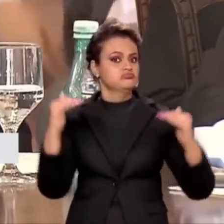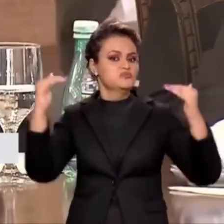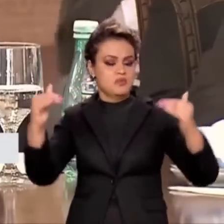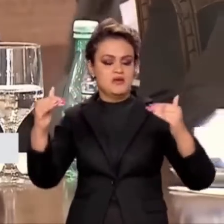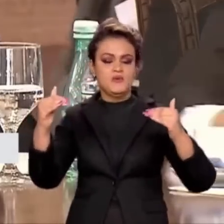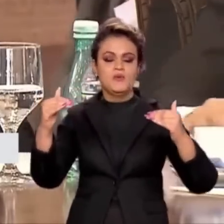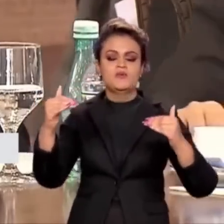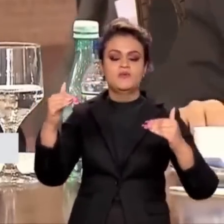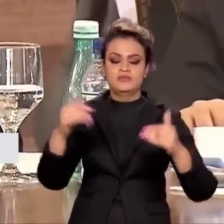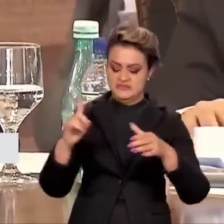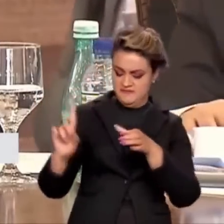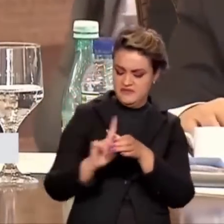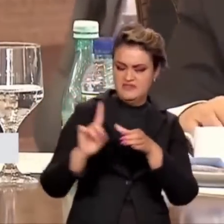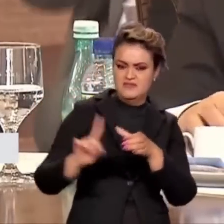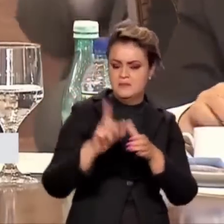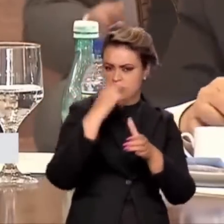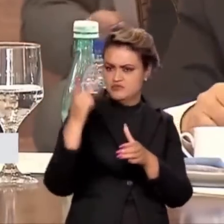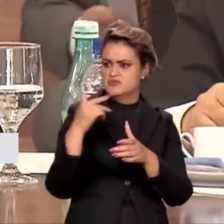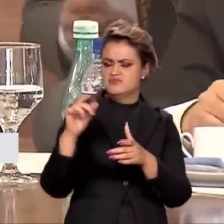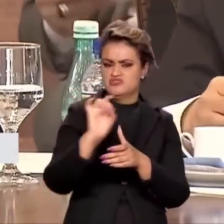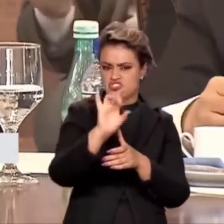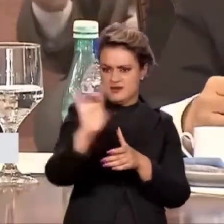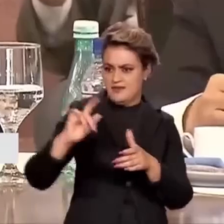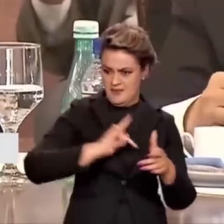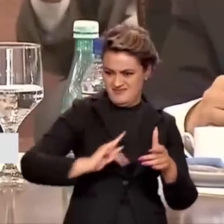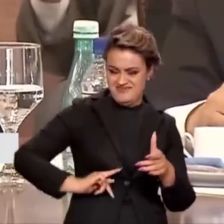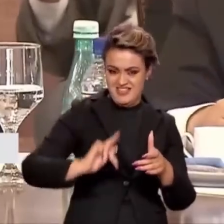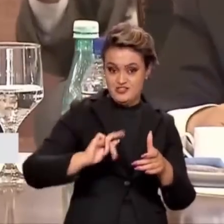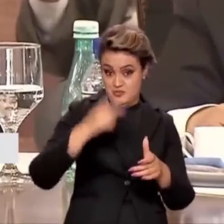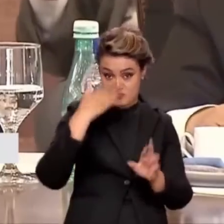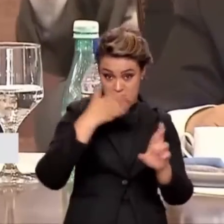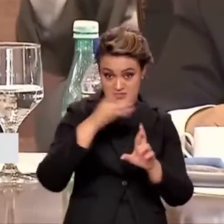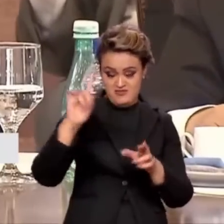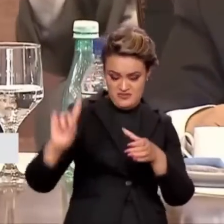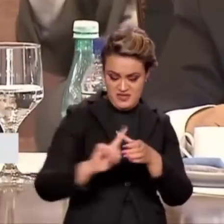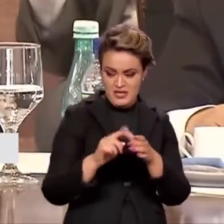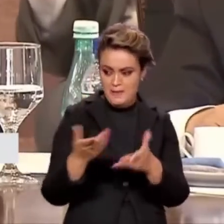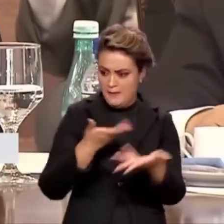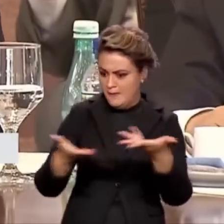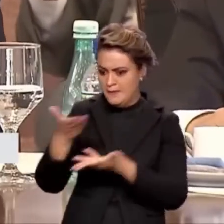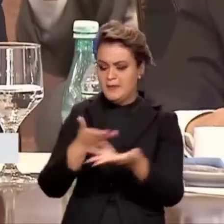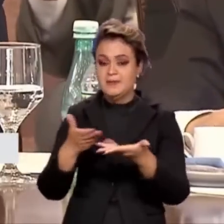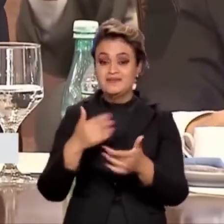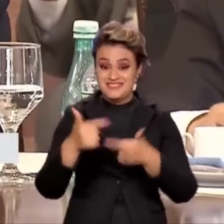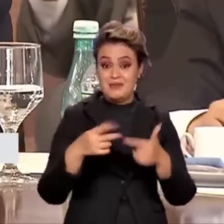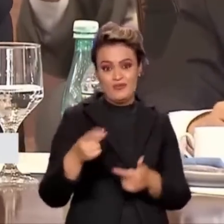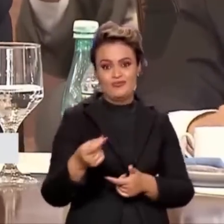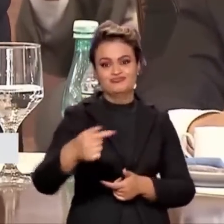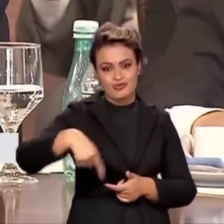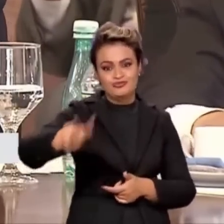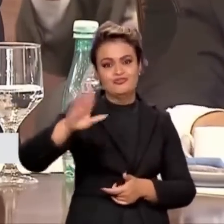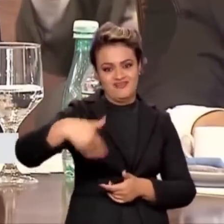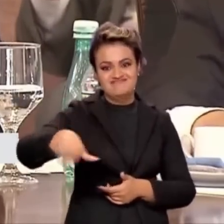ser entregado por representantes pessoais de cada presidente para dar seguimento ao trabalho de